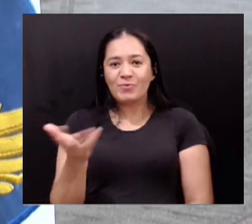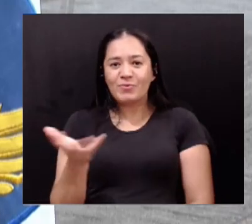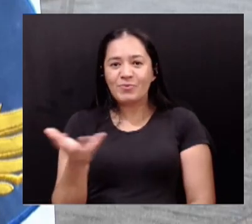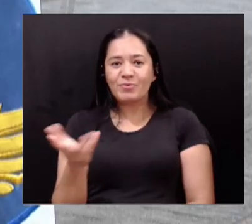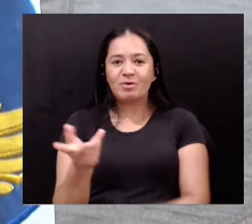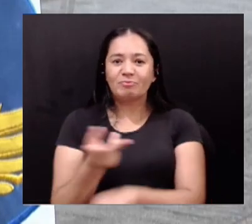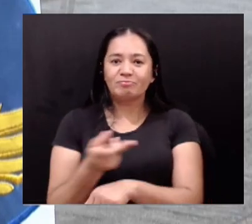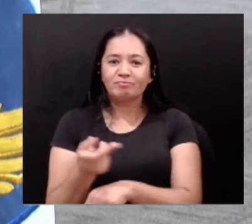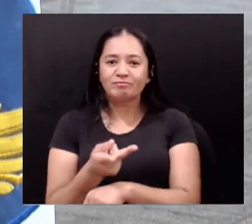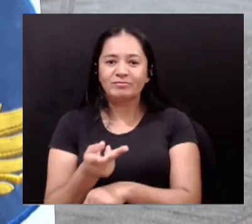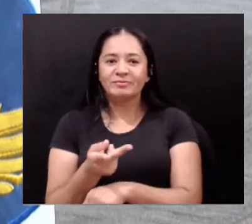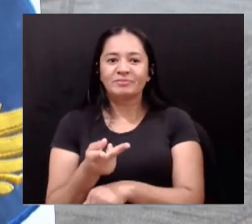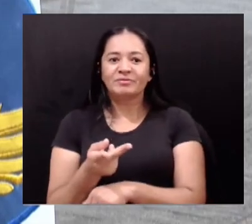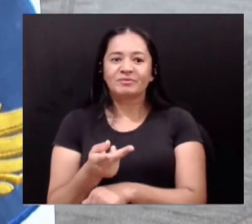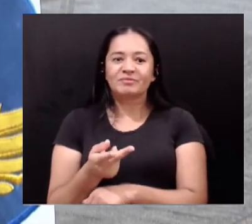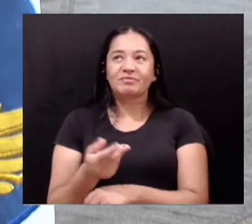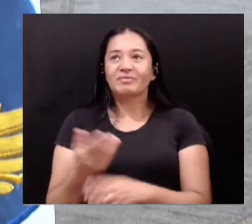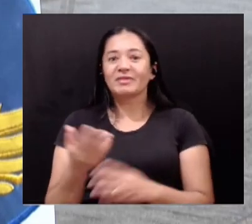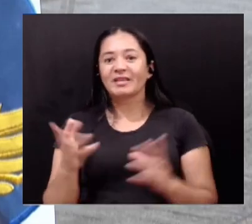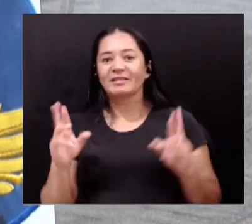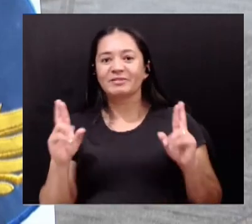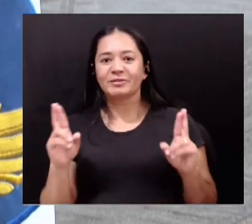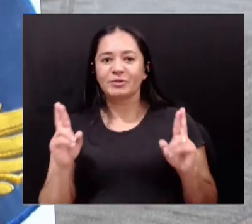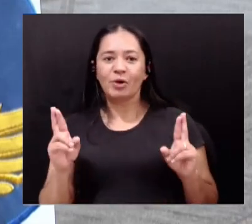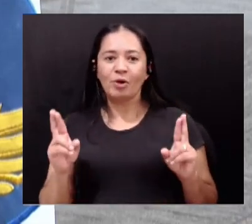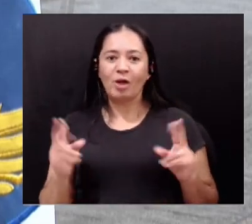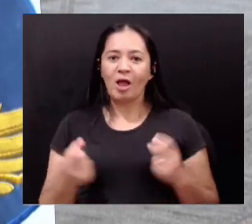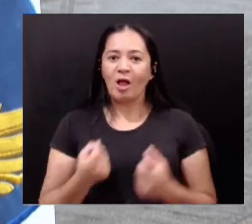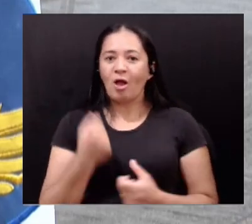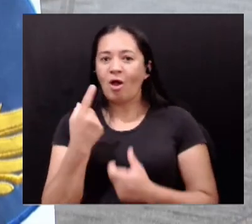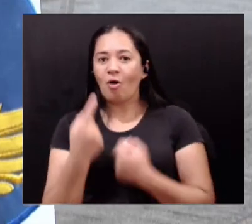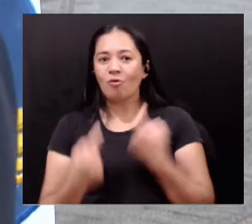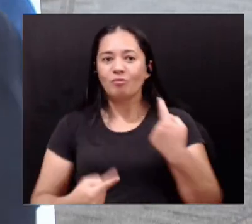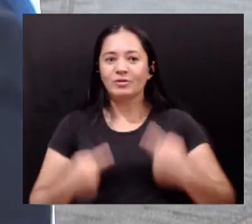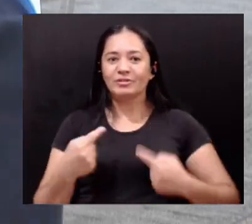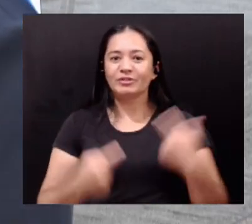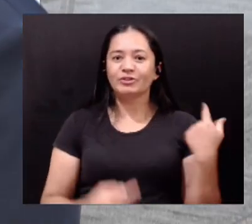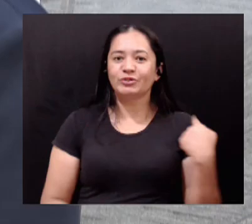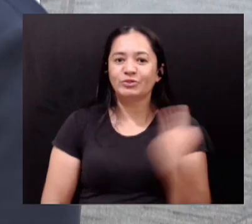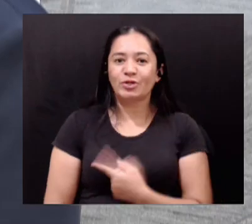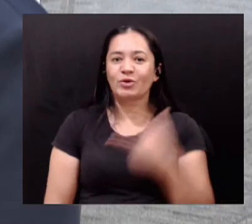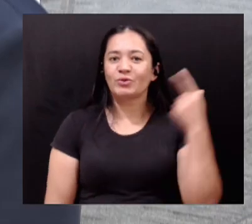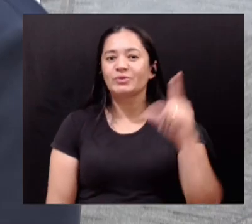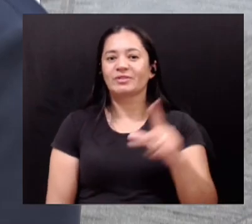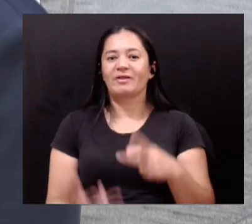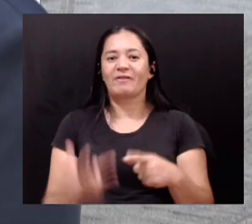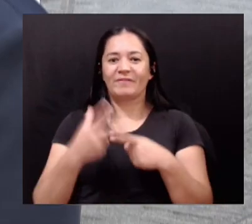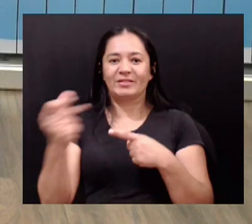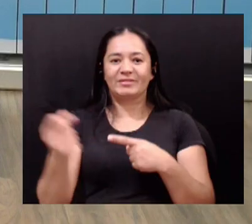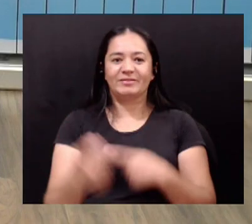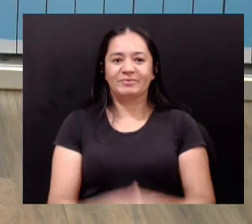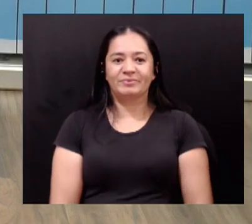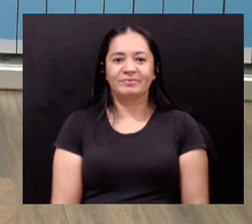ver se pelo menos alguma dessas disputas a gente consegue vencer, né? É isso.